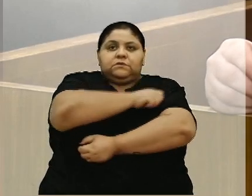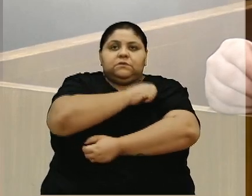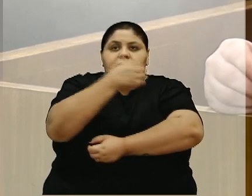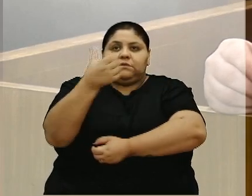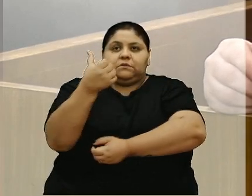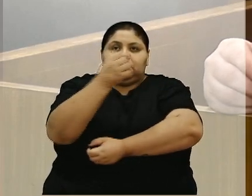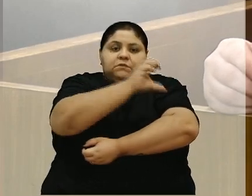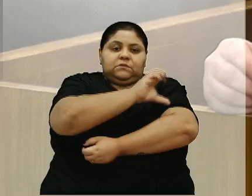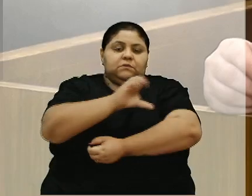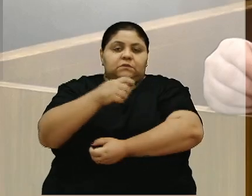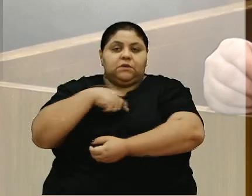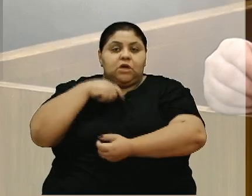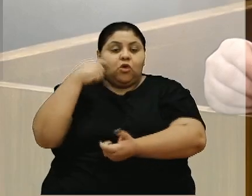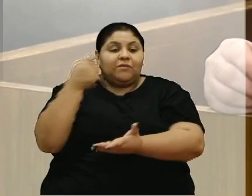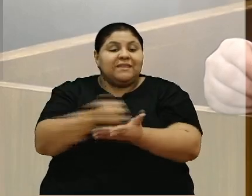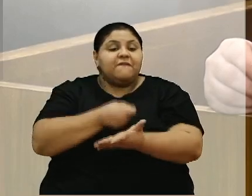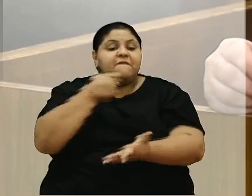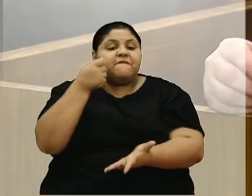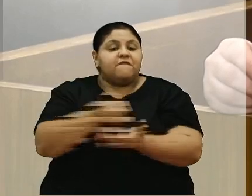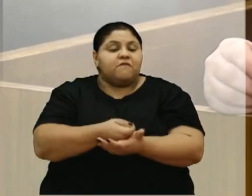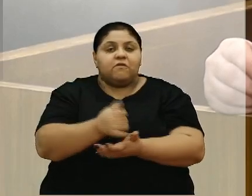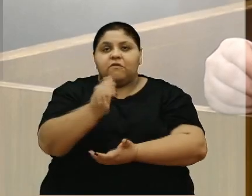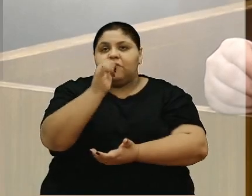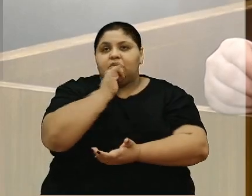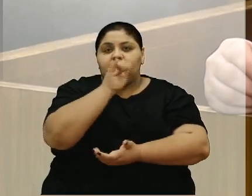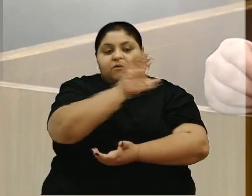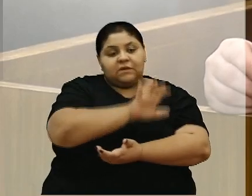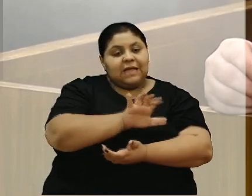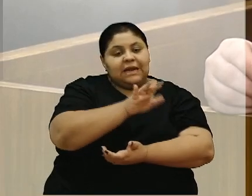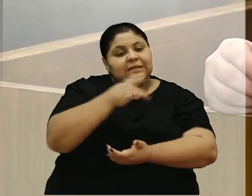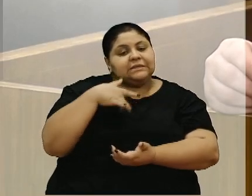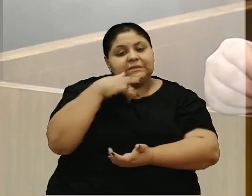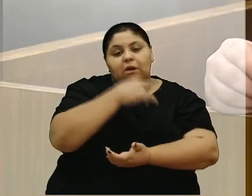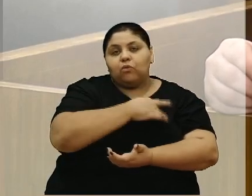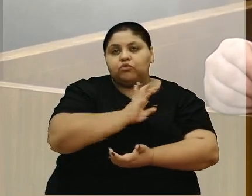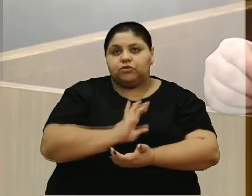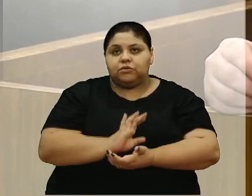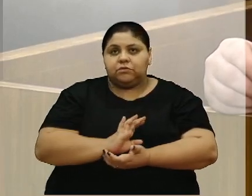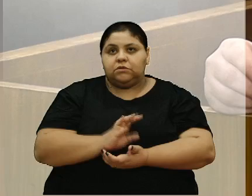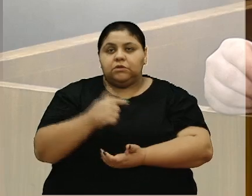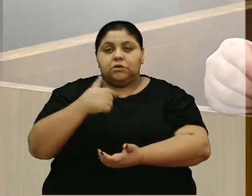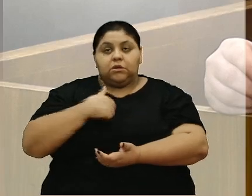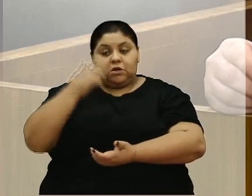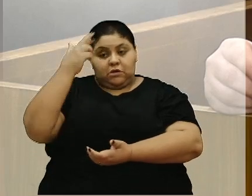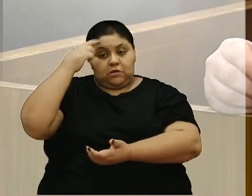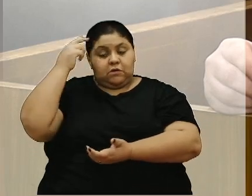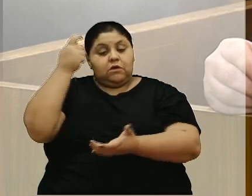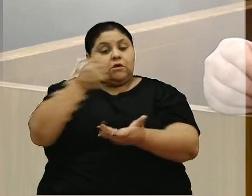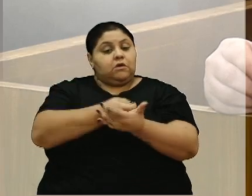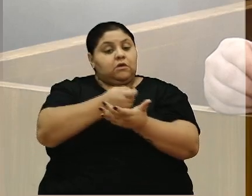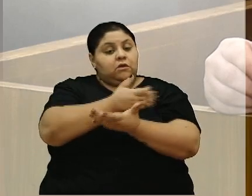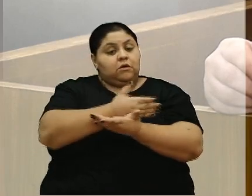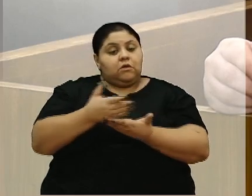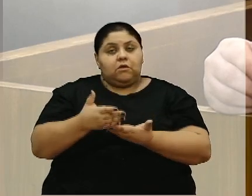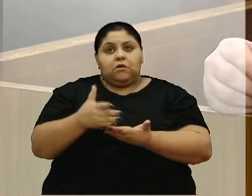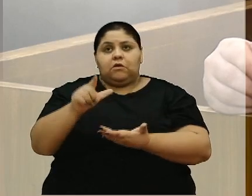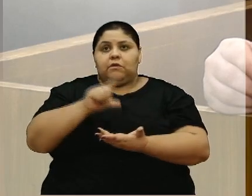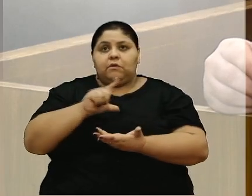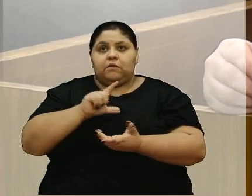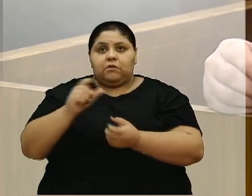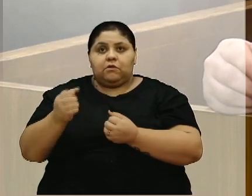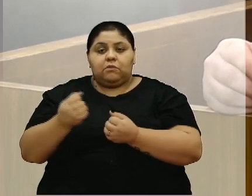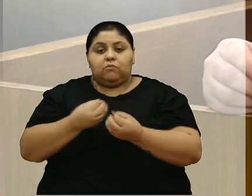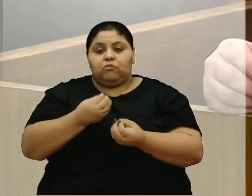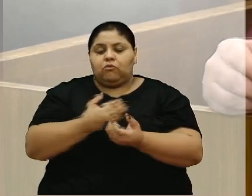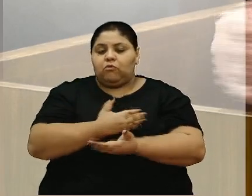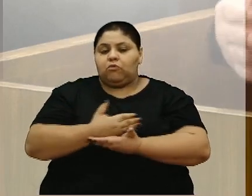Eu defendo cursos, por exemplo, na área da saúde. Eu, Rafael, defendo que a gente inicie. Não temos condições de